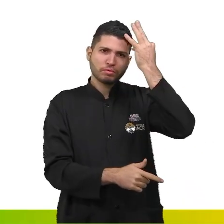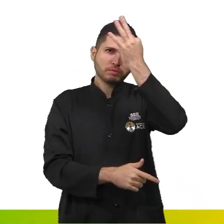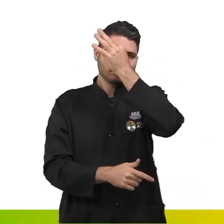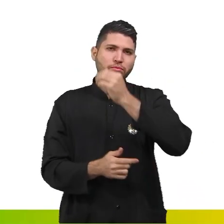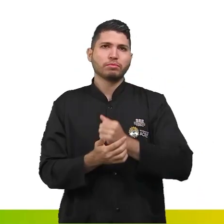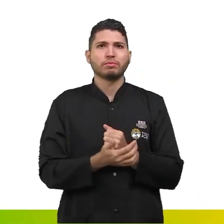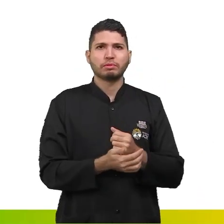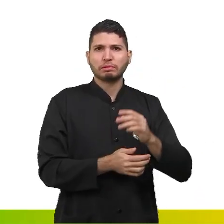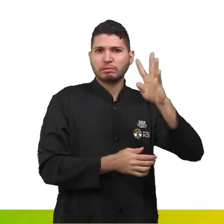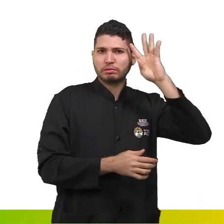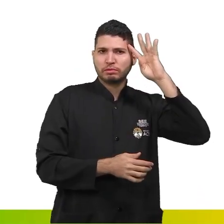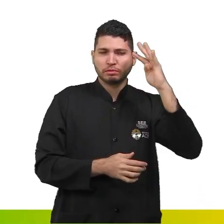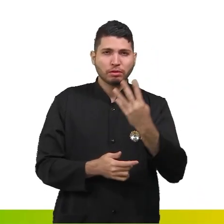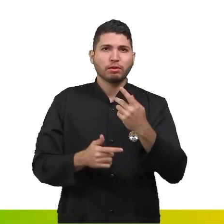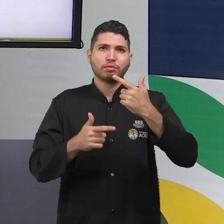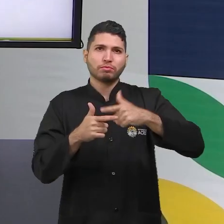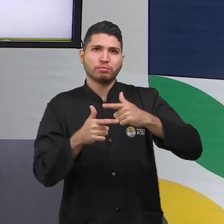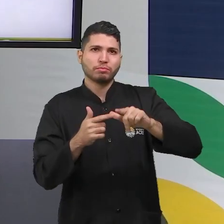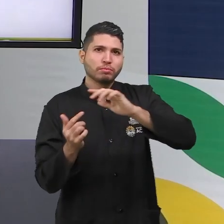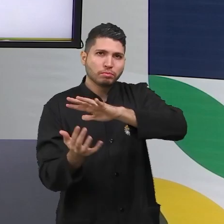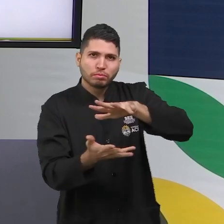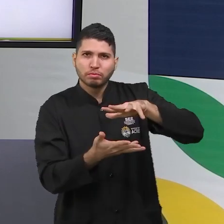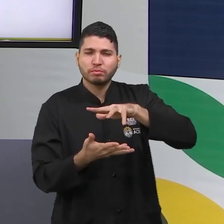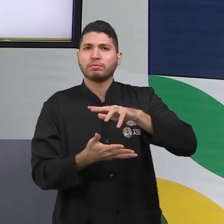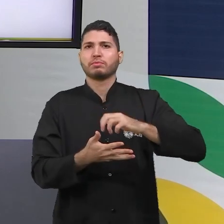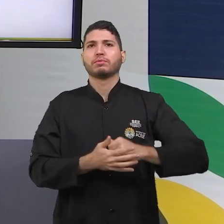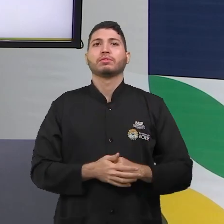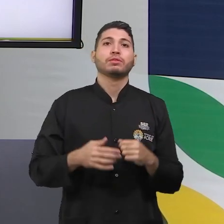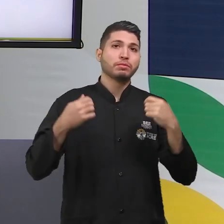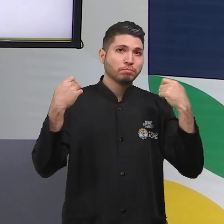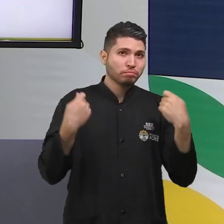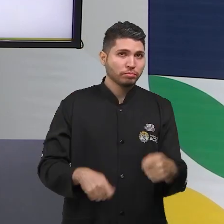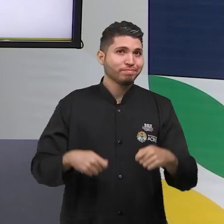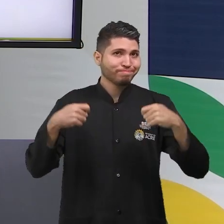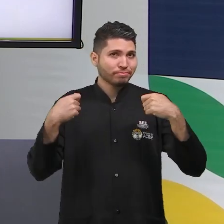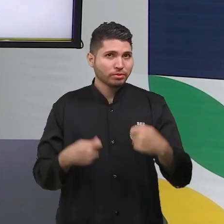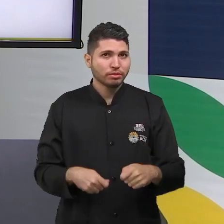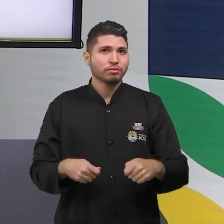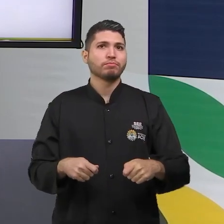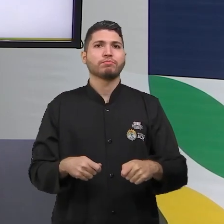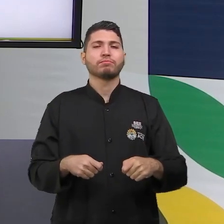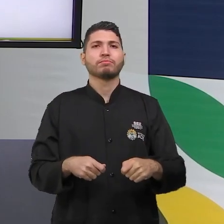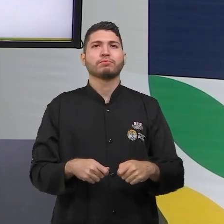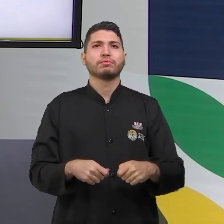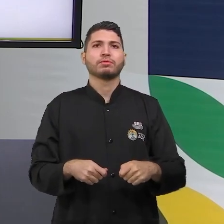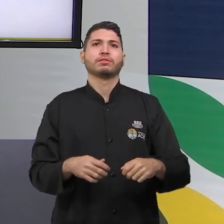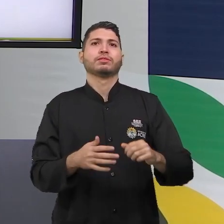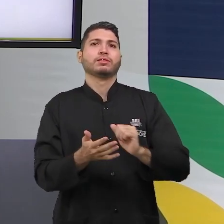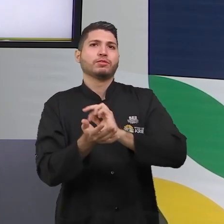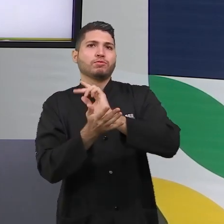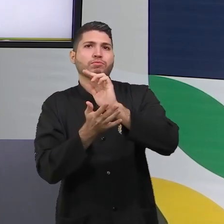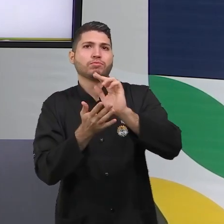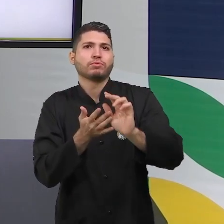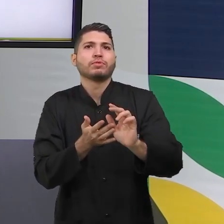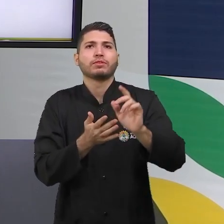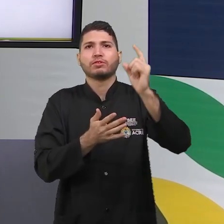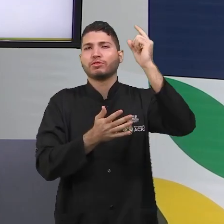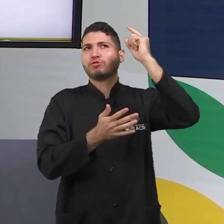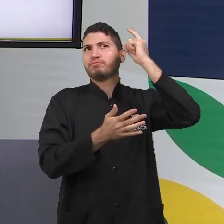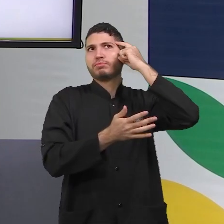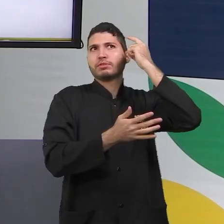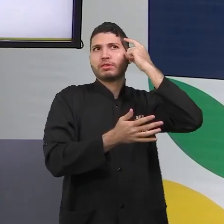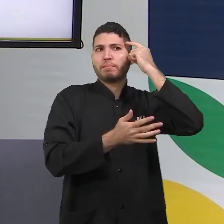para os problemas globais. Então, a gente precisa levar em consideração a diversidade de pensamento, porque